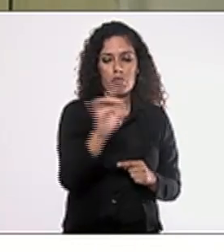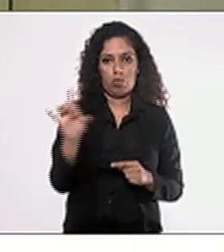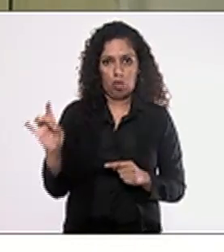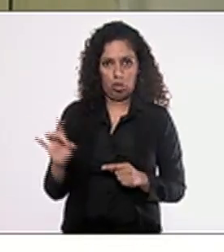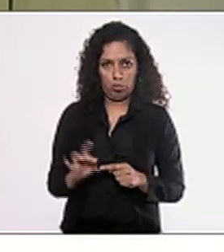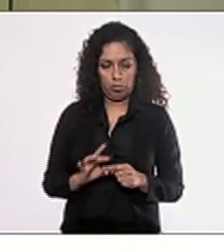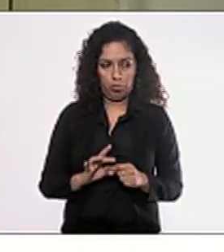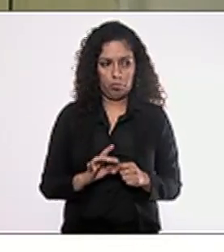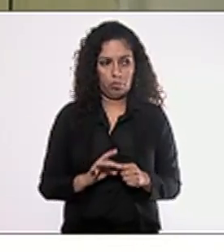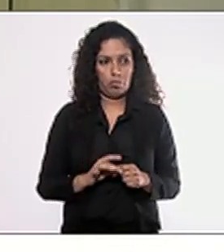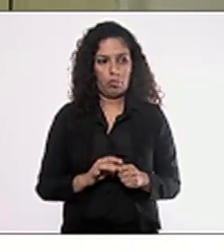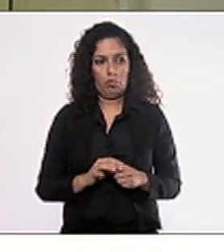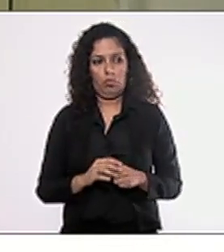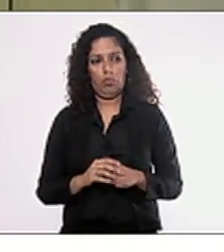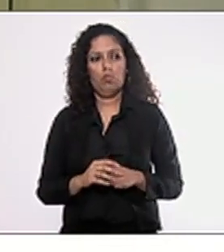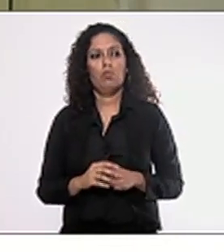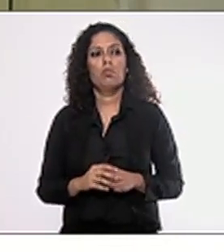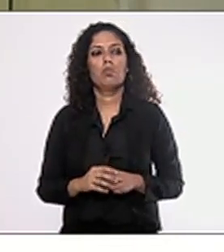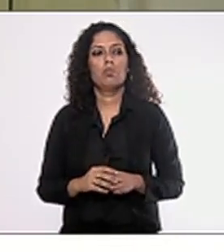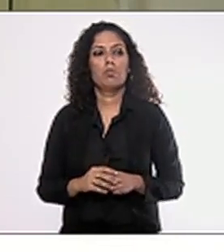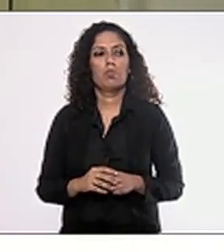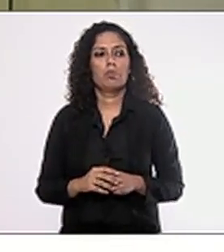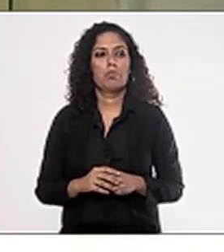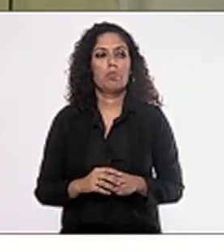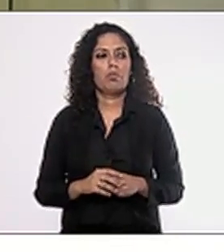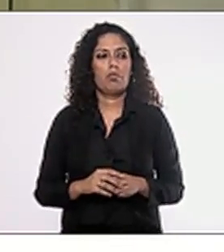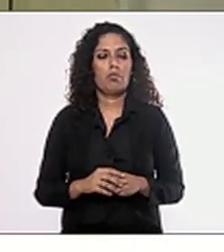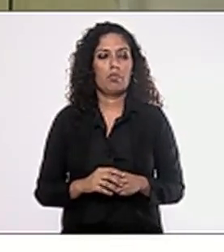coisa da tutela coletiva.